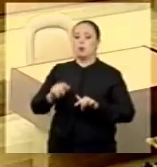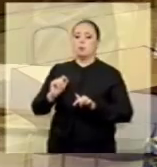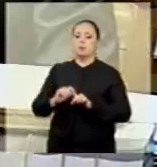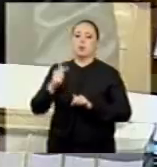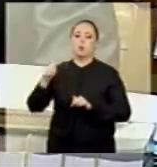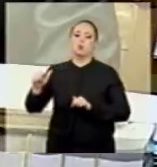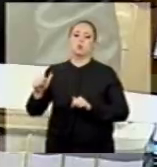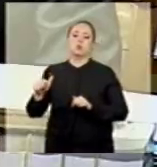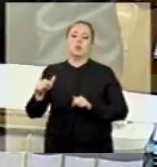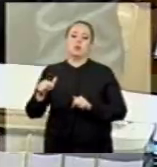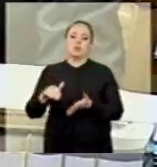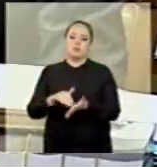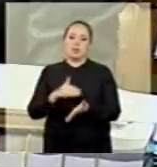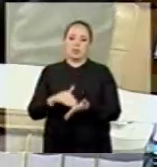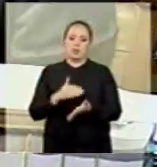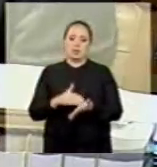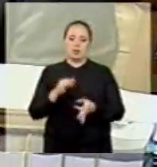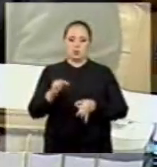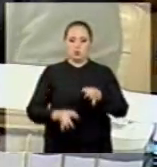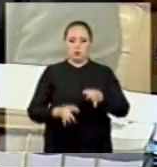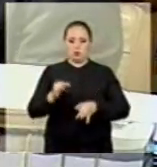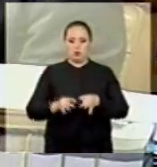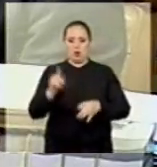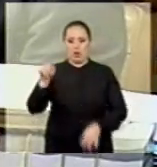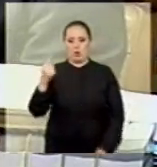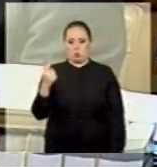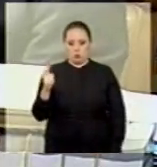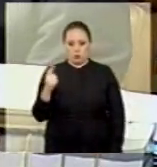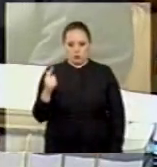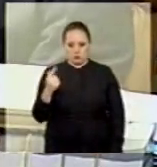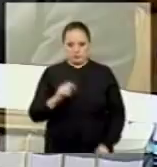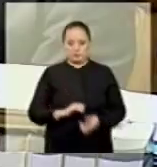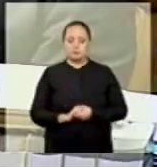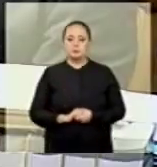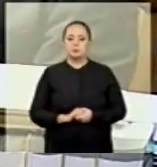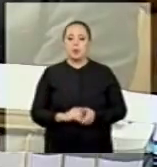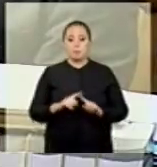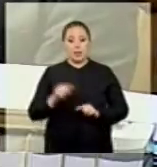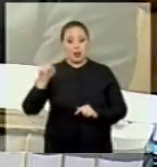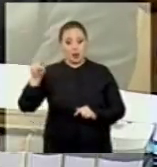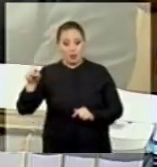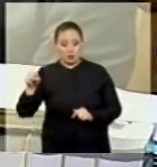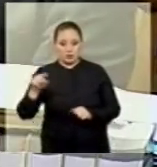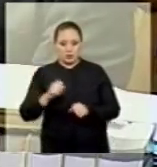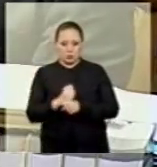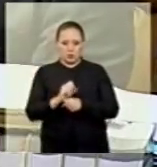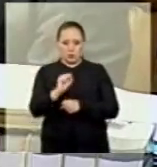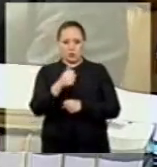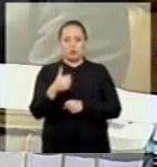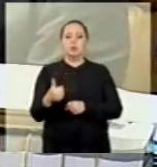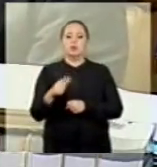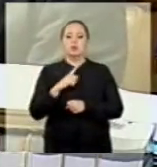de secretário da Justiça no estado de Goiás e envolveu-se, no ano de 81,